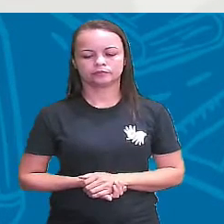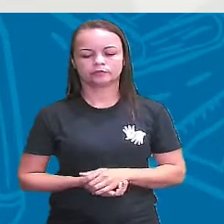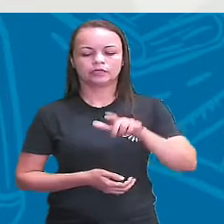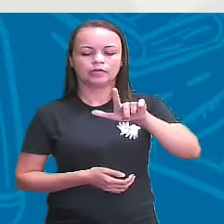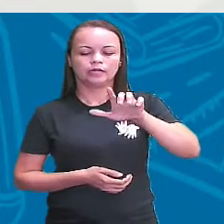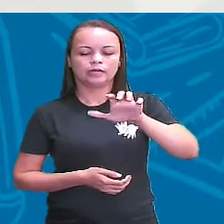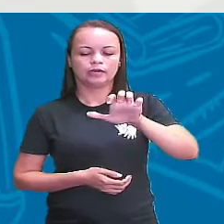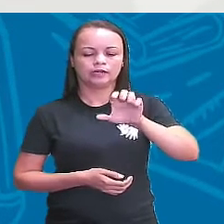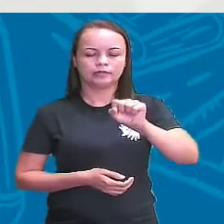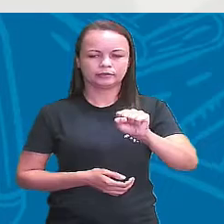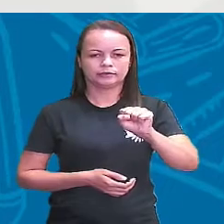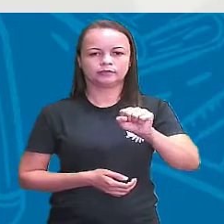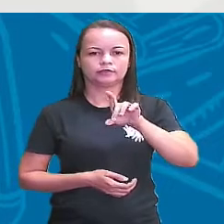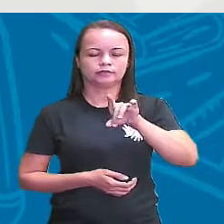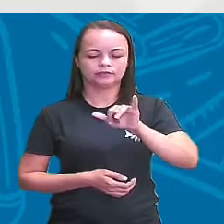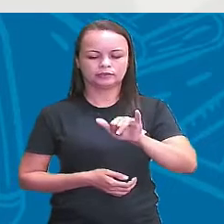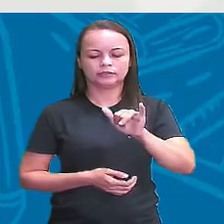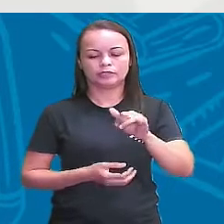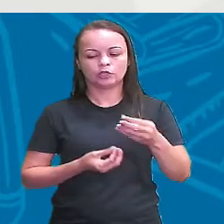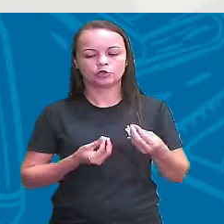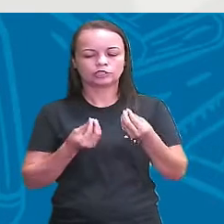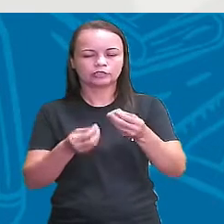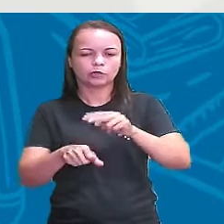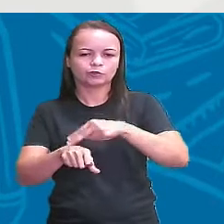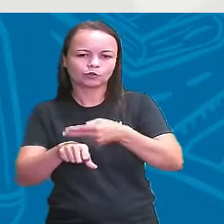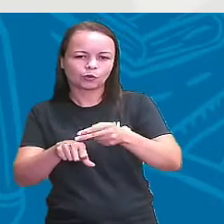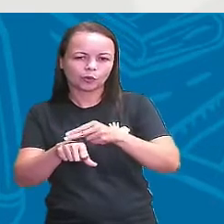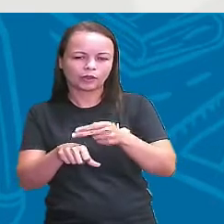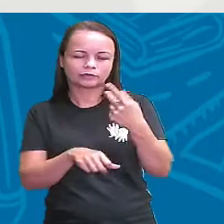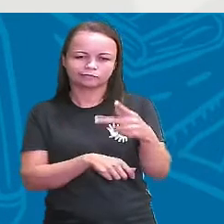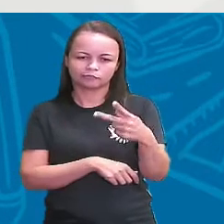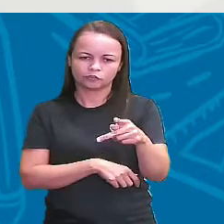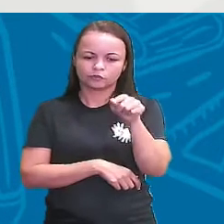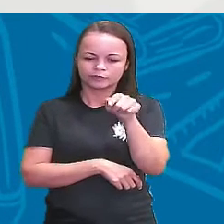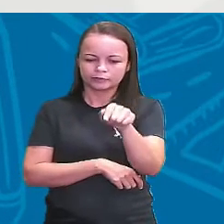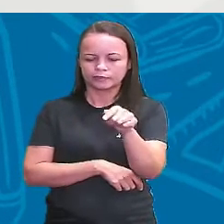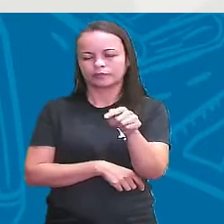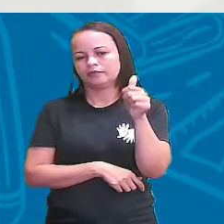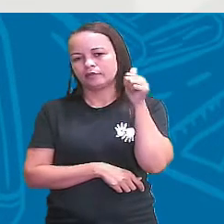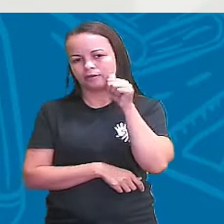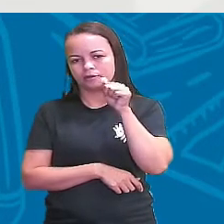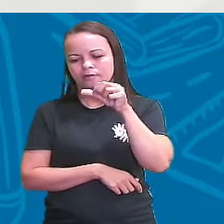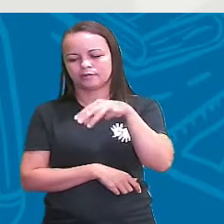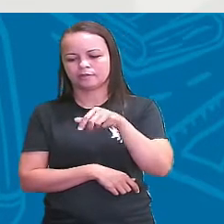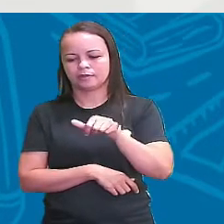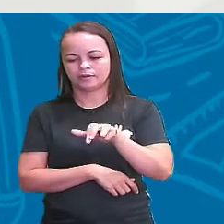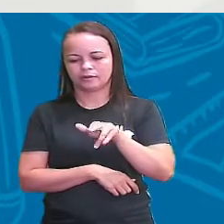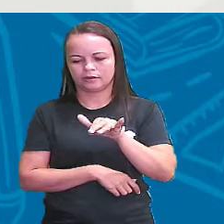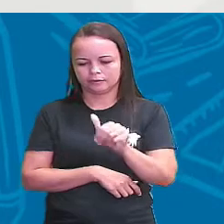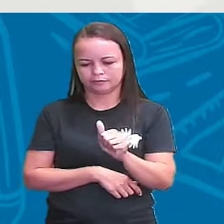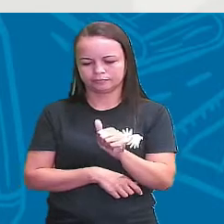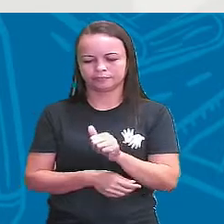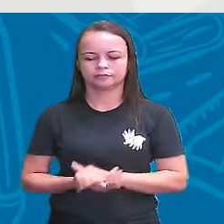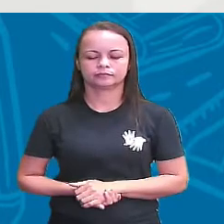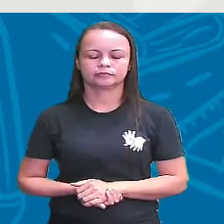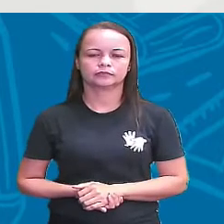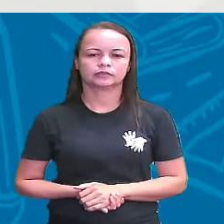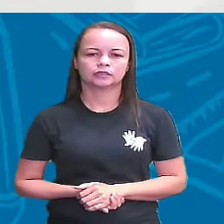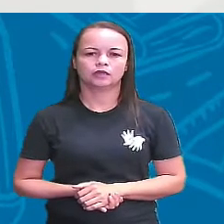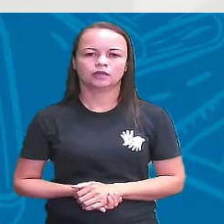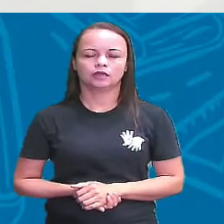el chocolate a José e a Maria. Então, a gente tem aí,